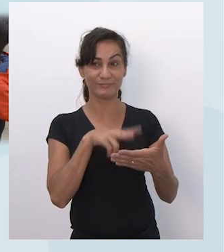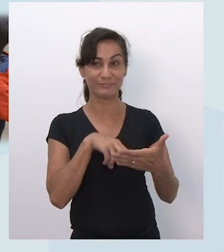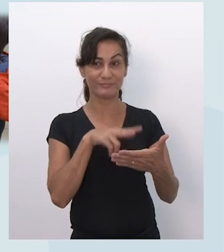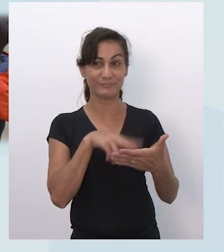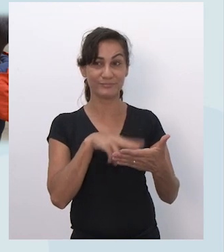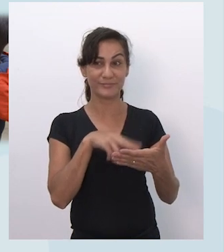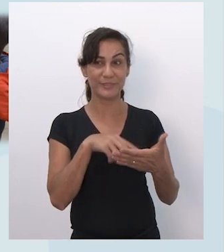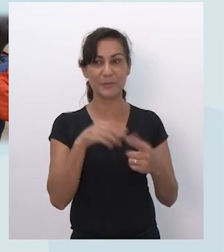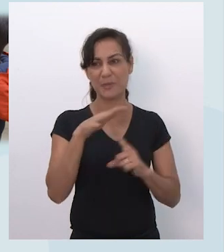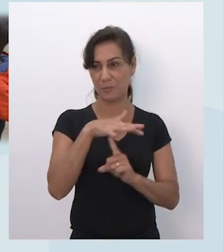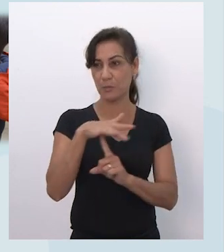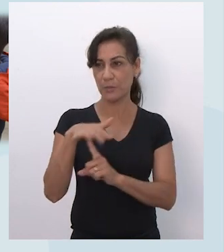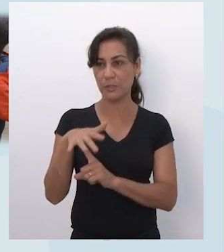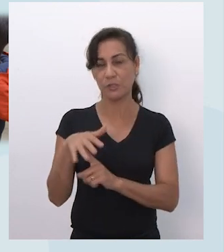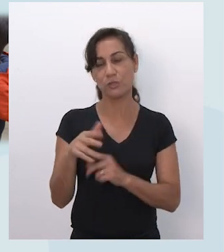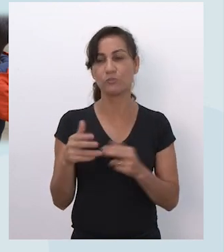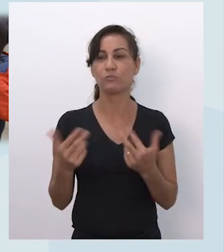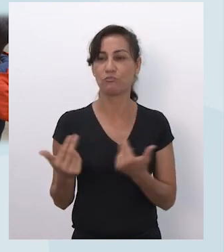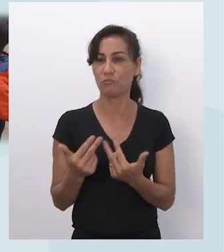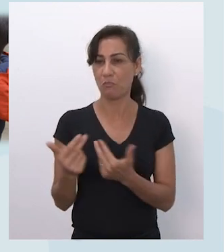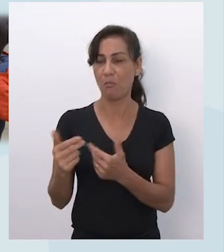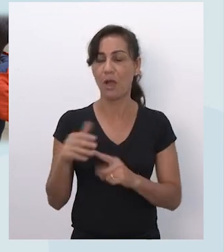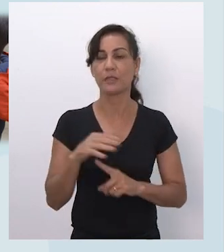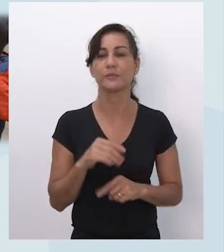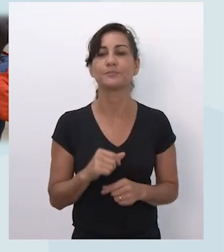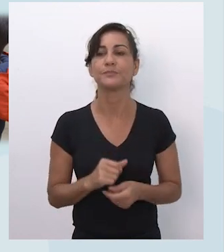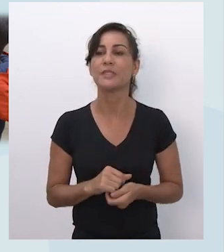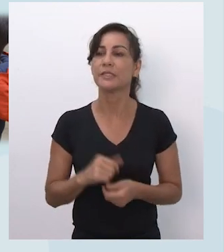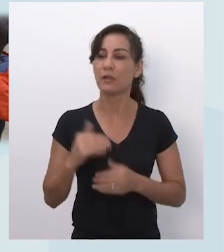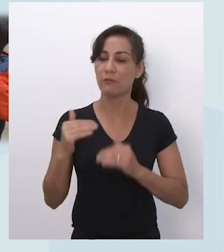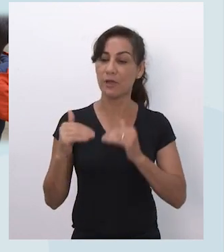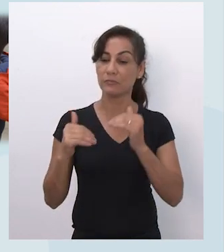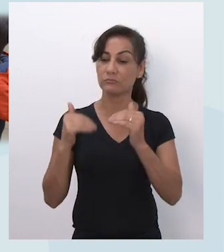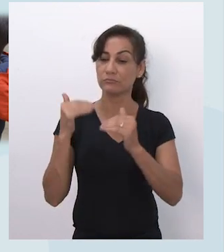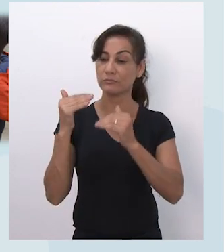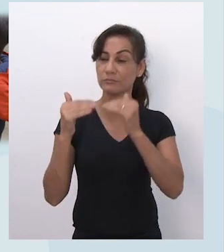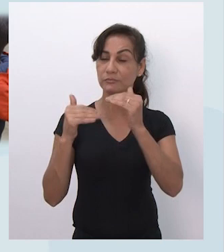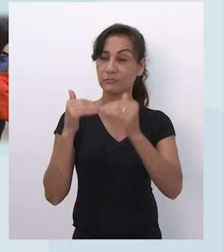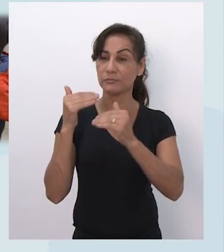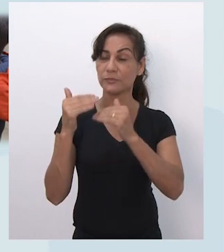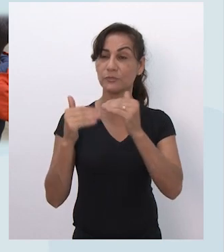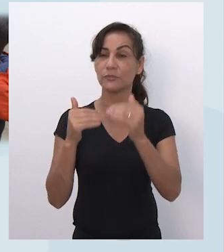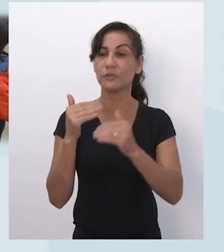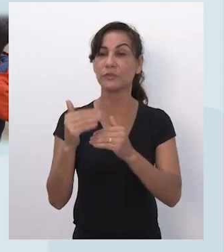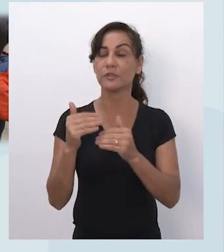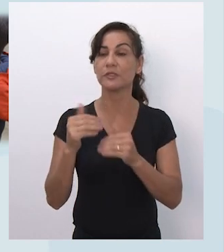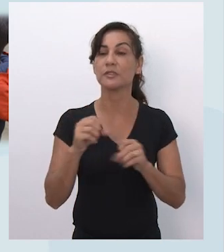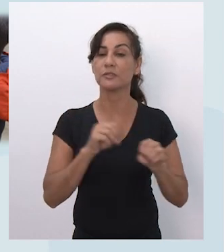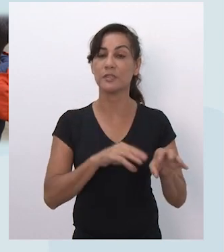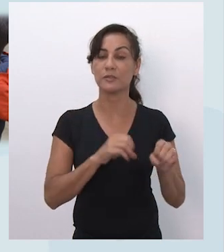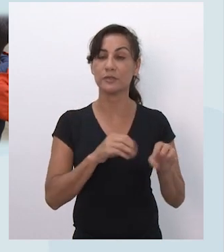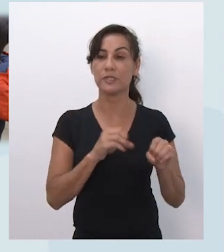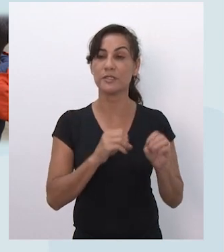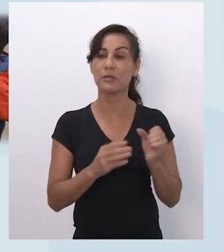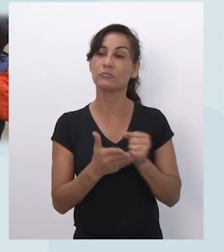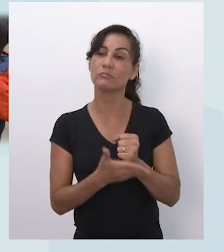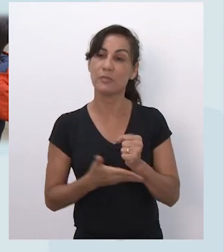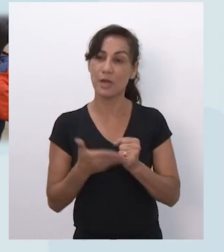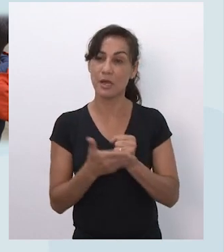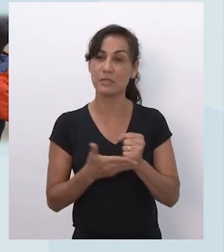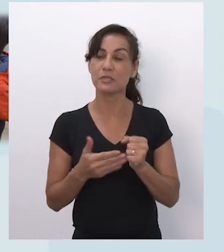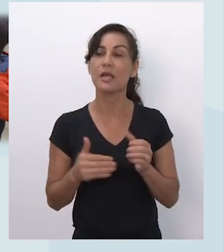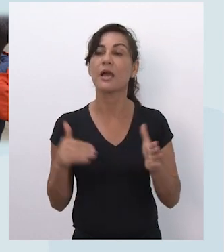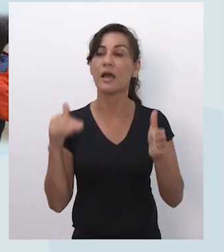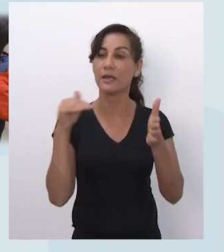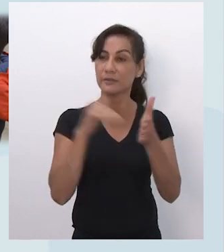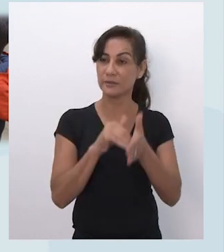de diversões. Então, a criança ela constrói, né, os conhecimentos cartográficos ao longo aí da educação básica até o ensino médio, até